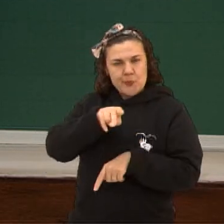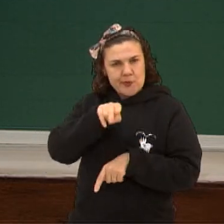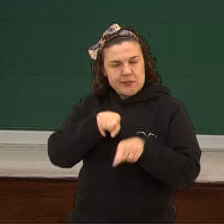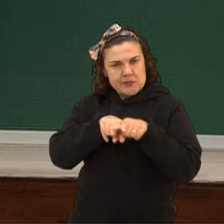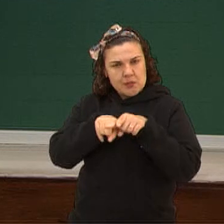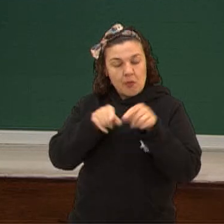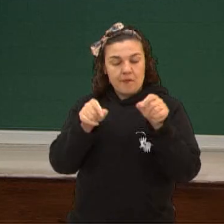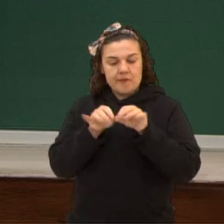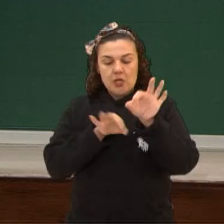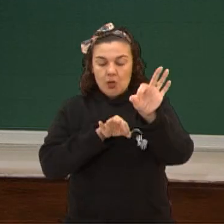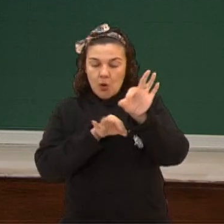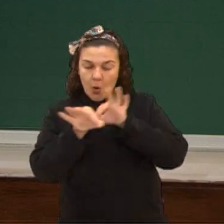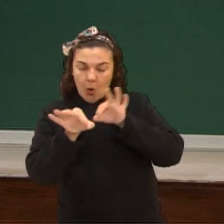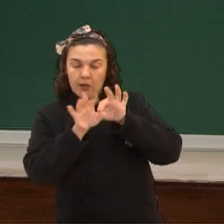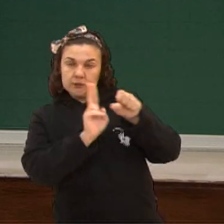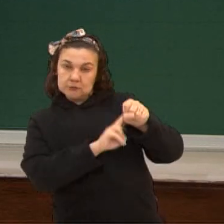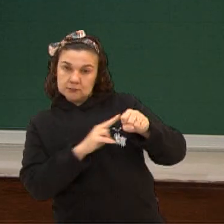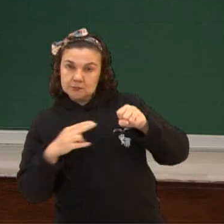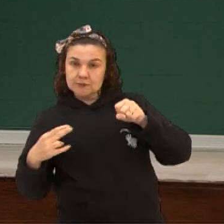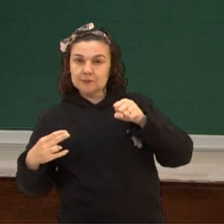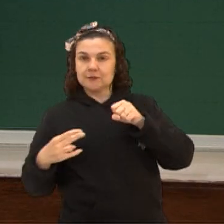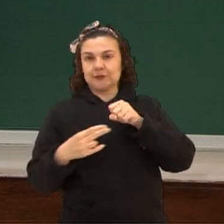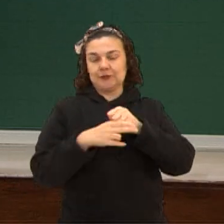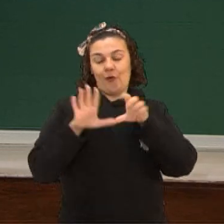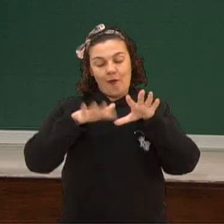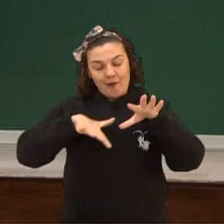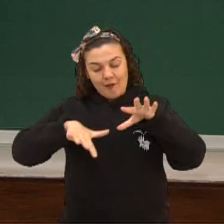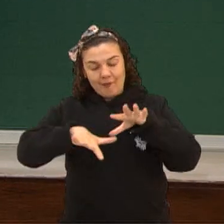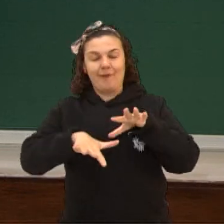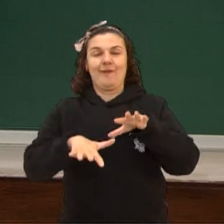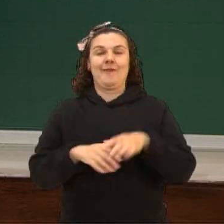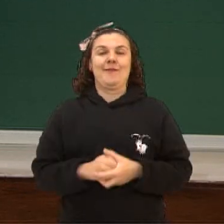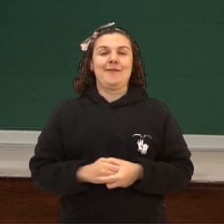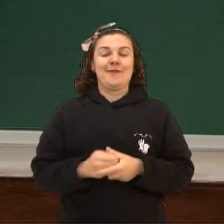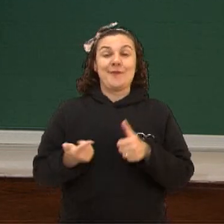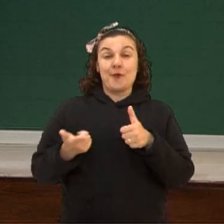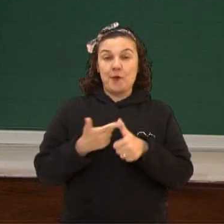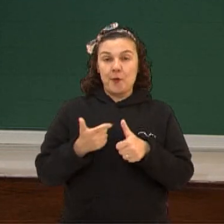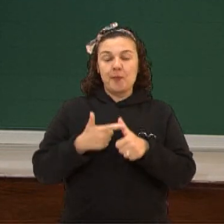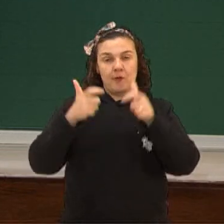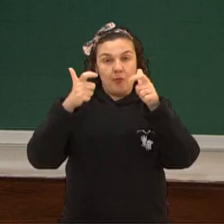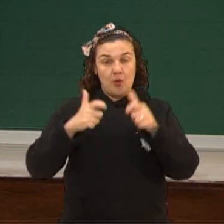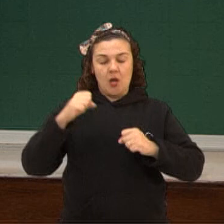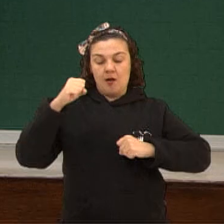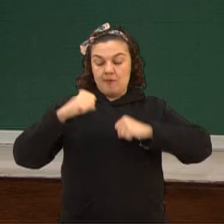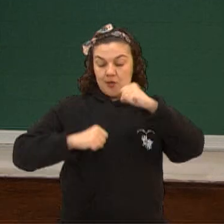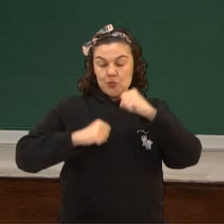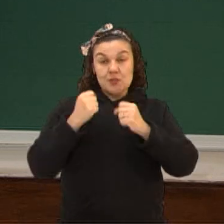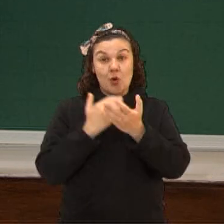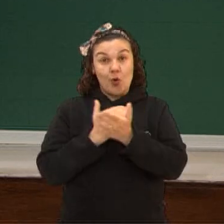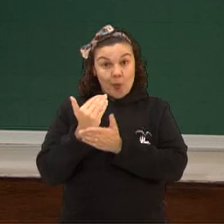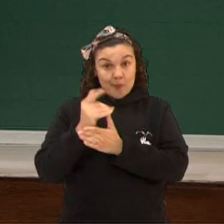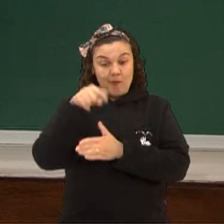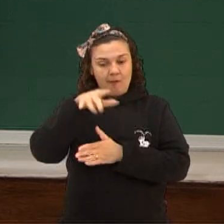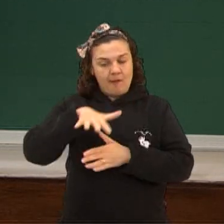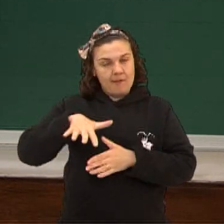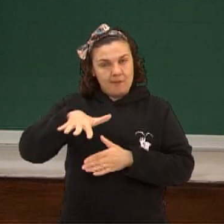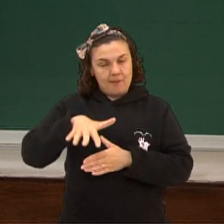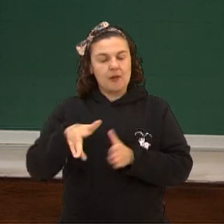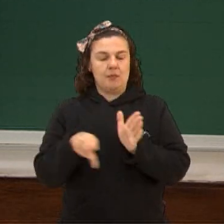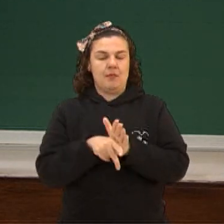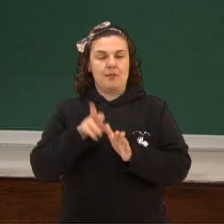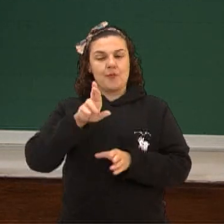o plano de urbanização daquela área, que foi o primeiro centro industrial, o primeiro polo industrial da cidade, era ali, no